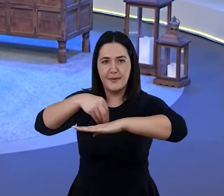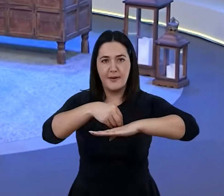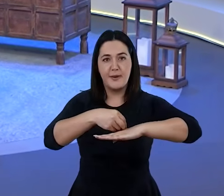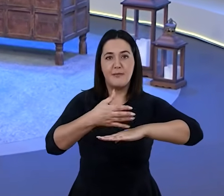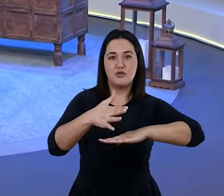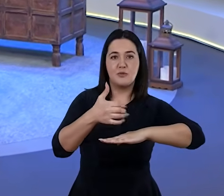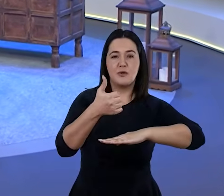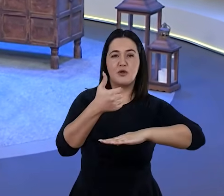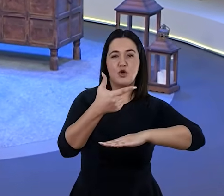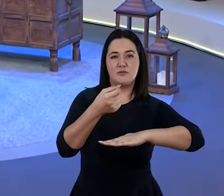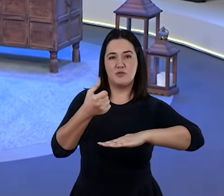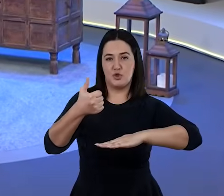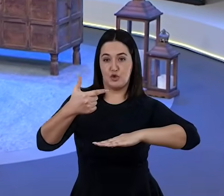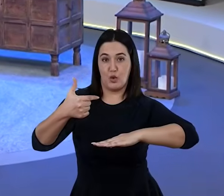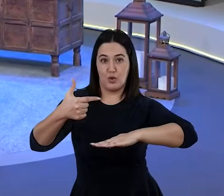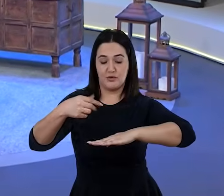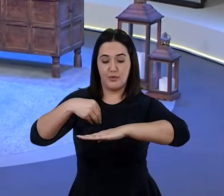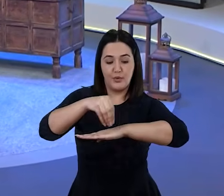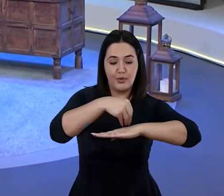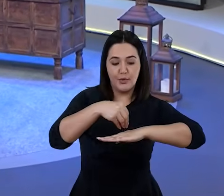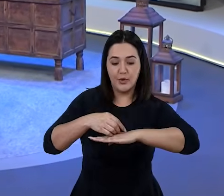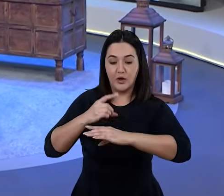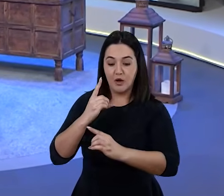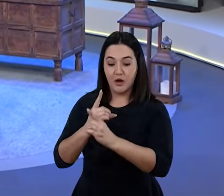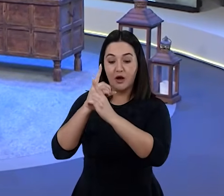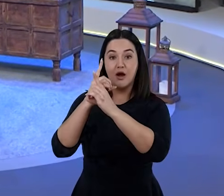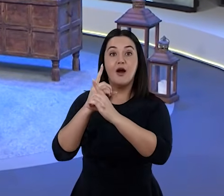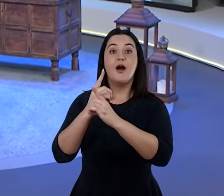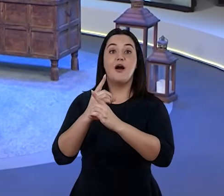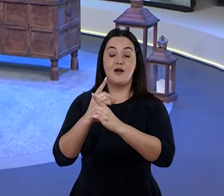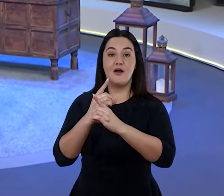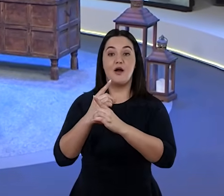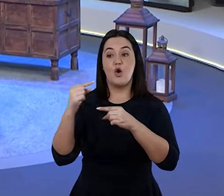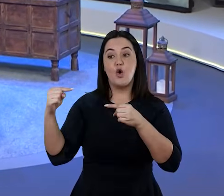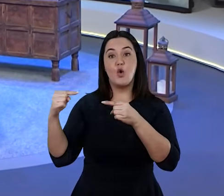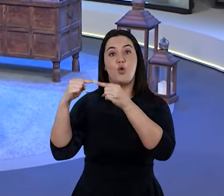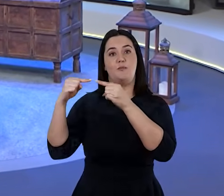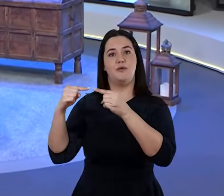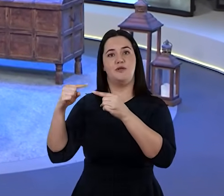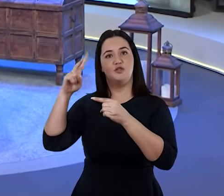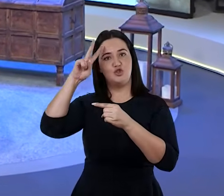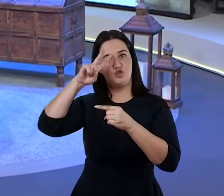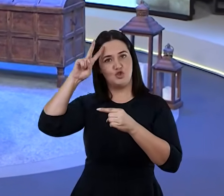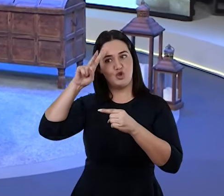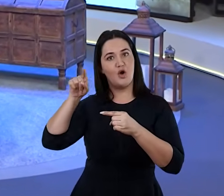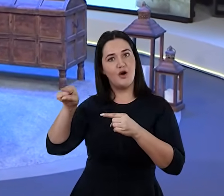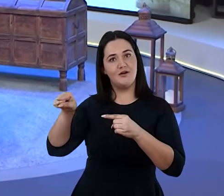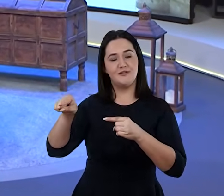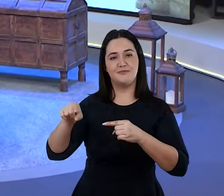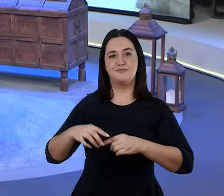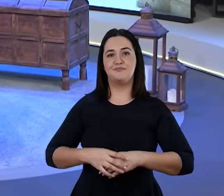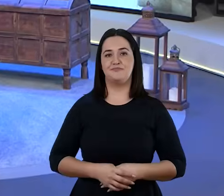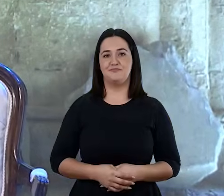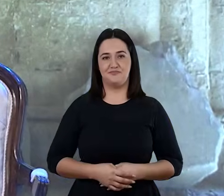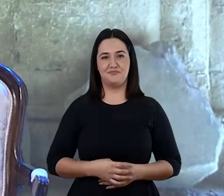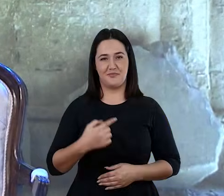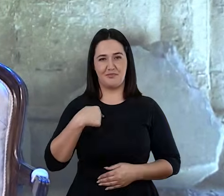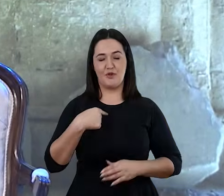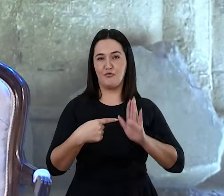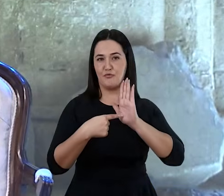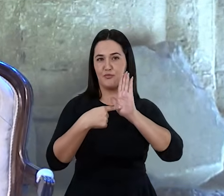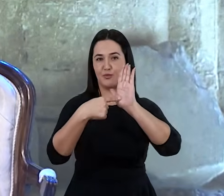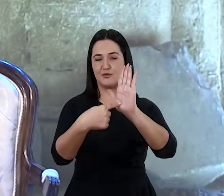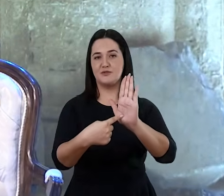2012 parece ter relação direta com a história do nosso herói mencionado na Bíblia Sagrada. Eu vou